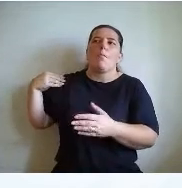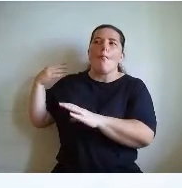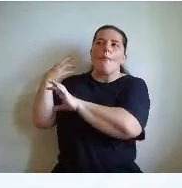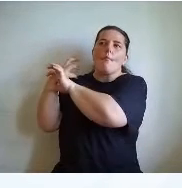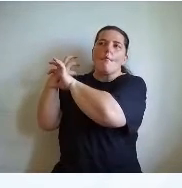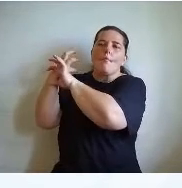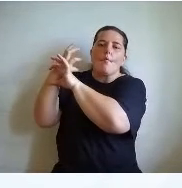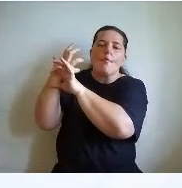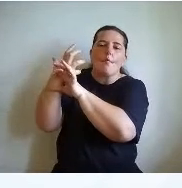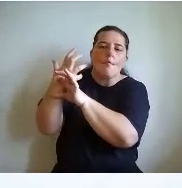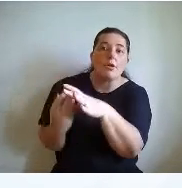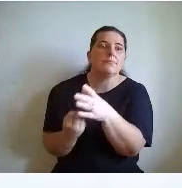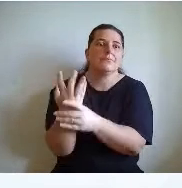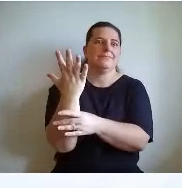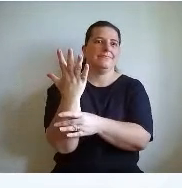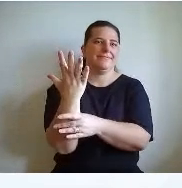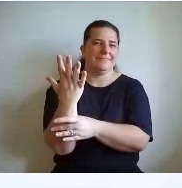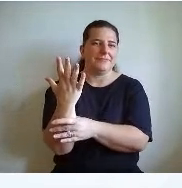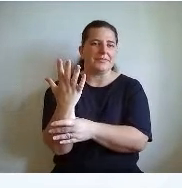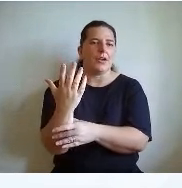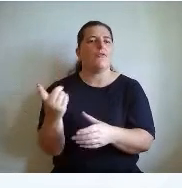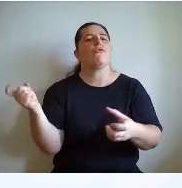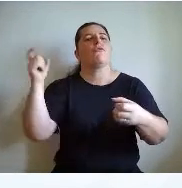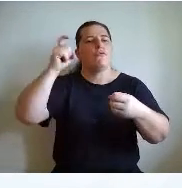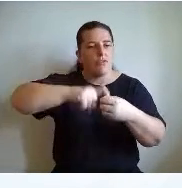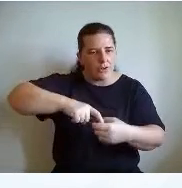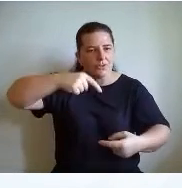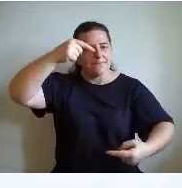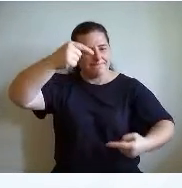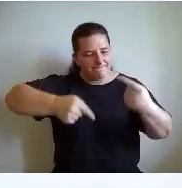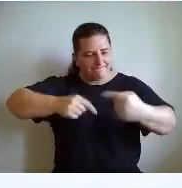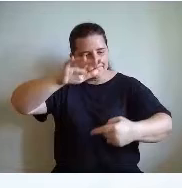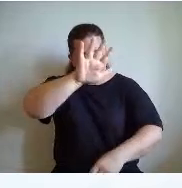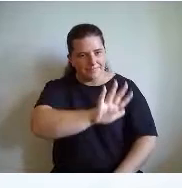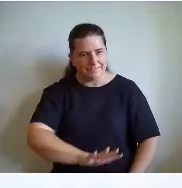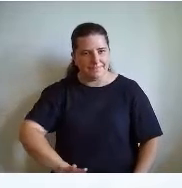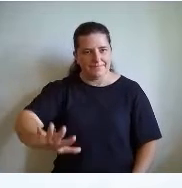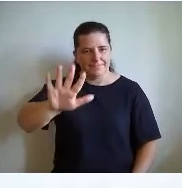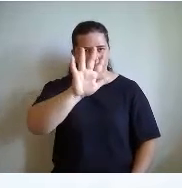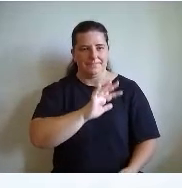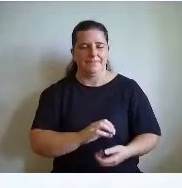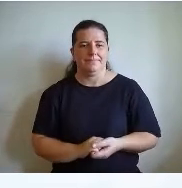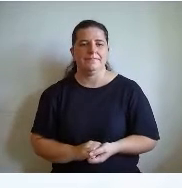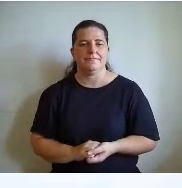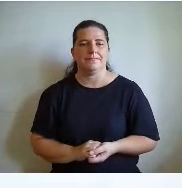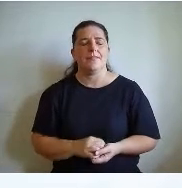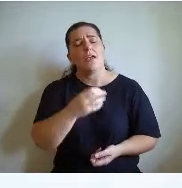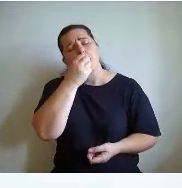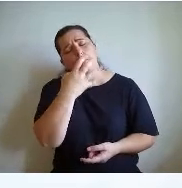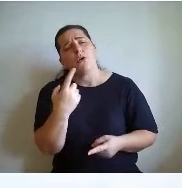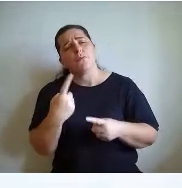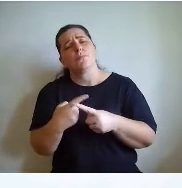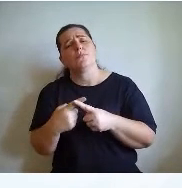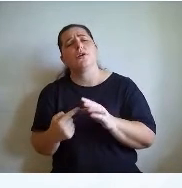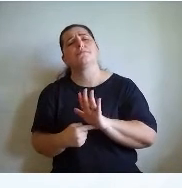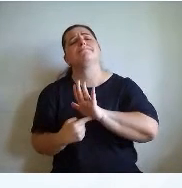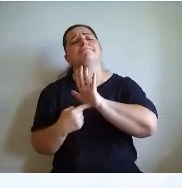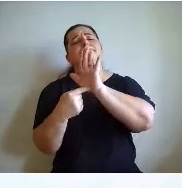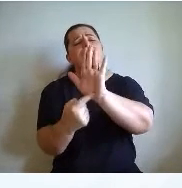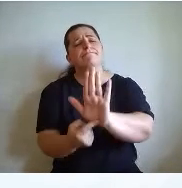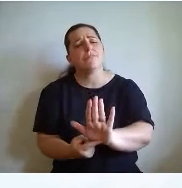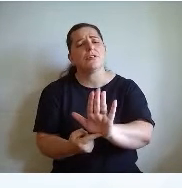do cenário. E é bom, porque eu acho que isso traz, eu vou dizer, né, uma palavra bem, traz